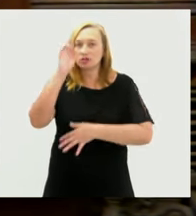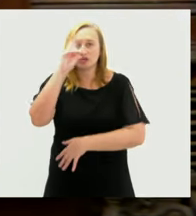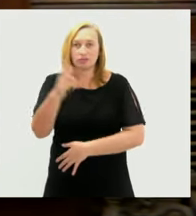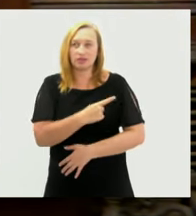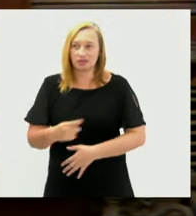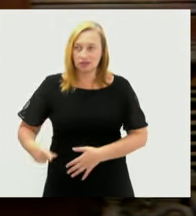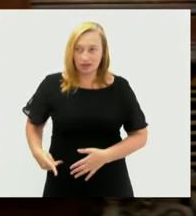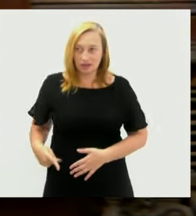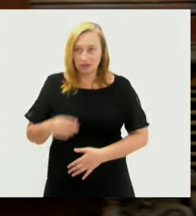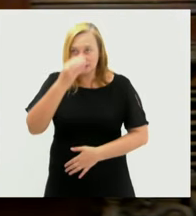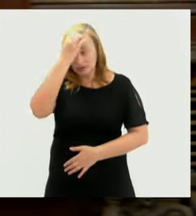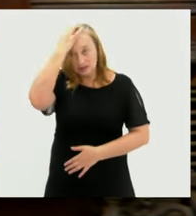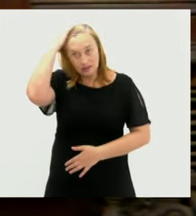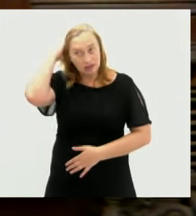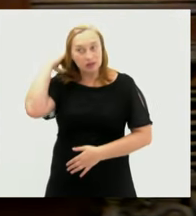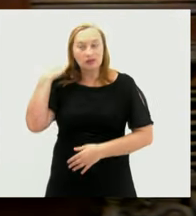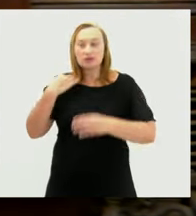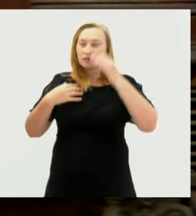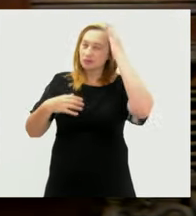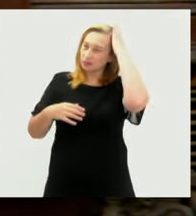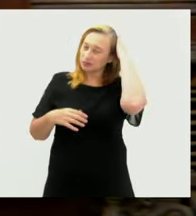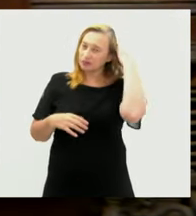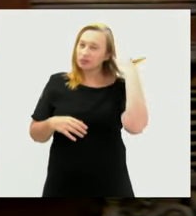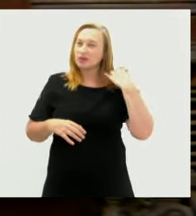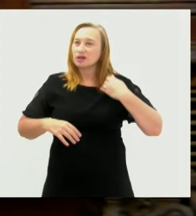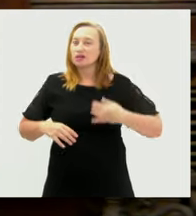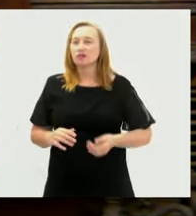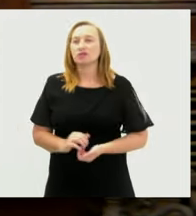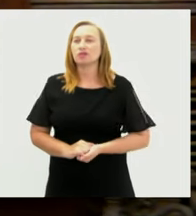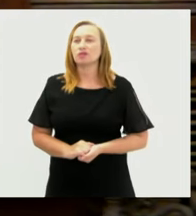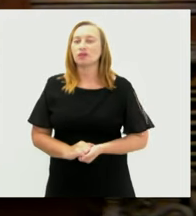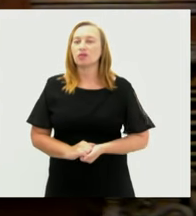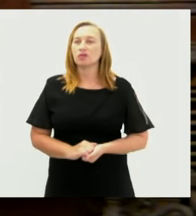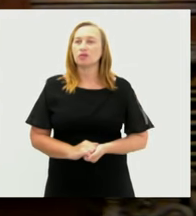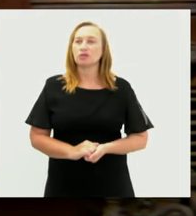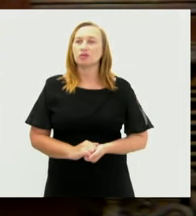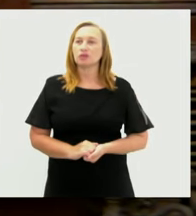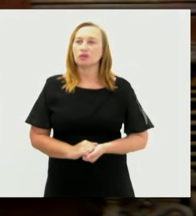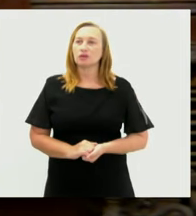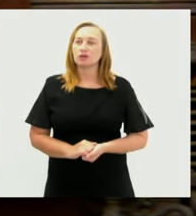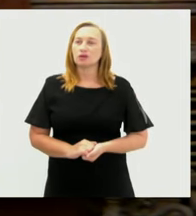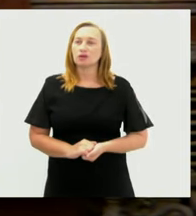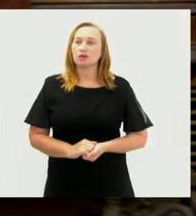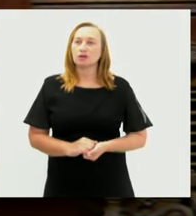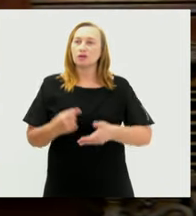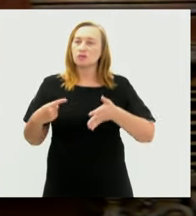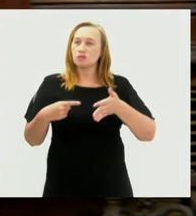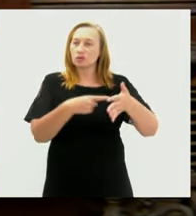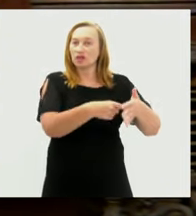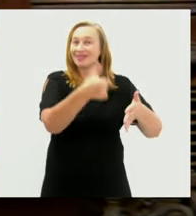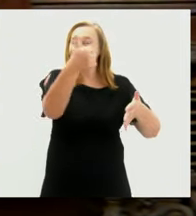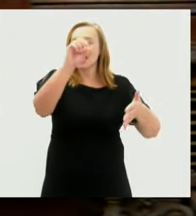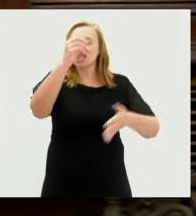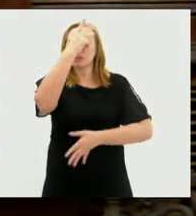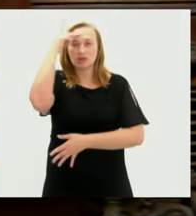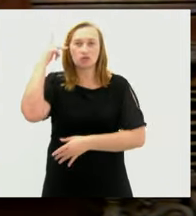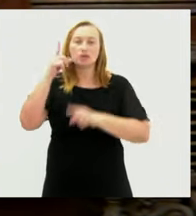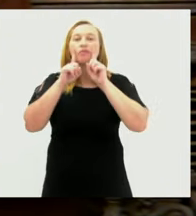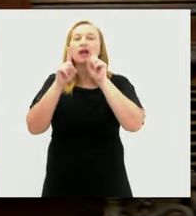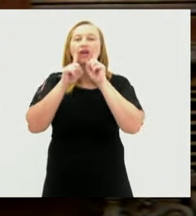foram indiciados 10 pessoas em Maricá. 10